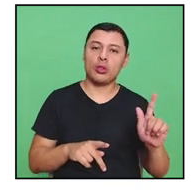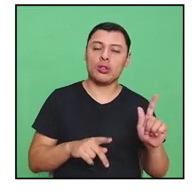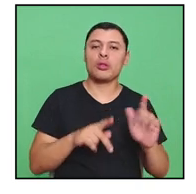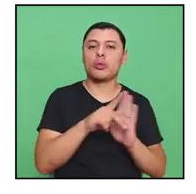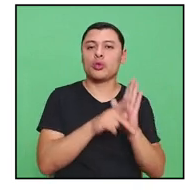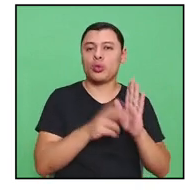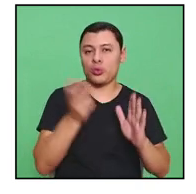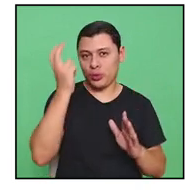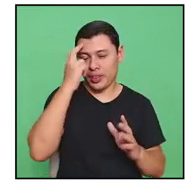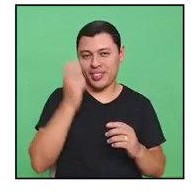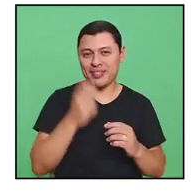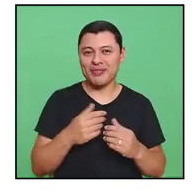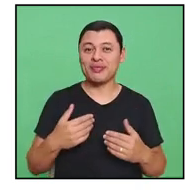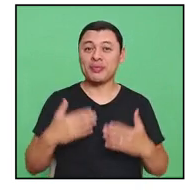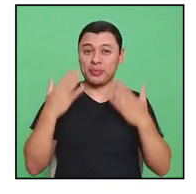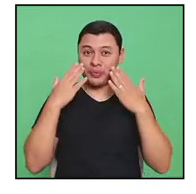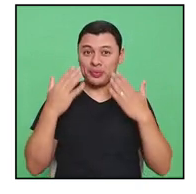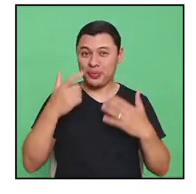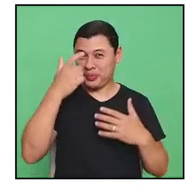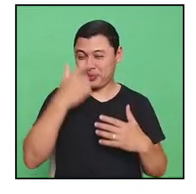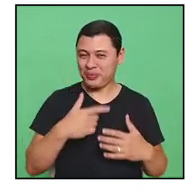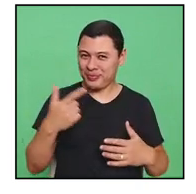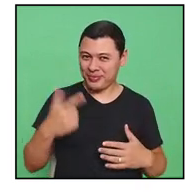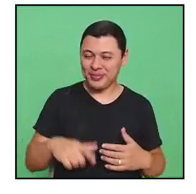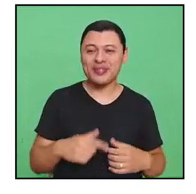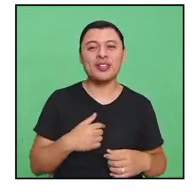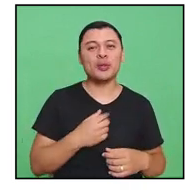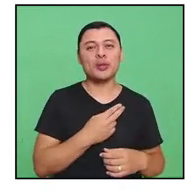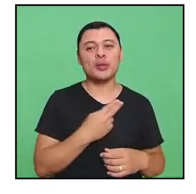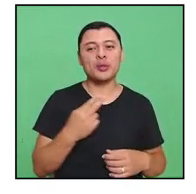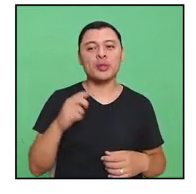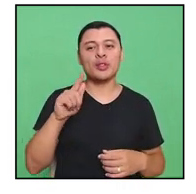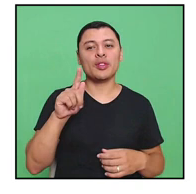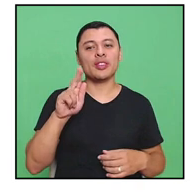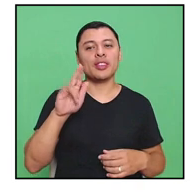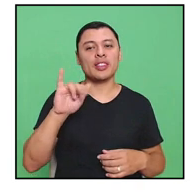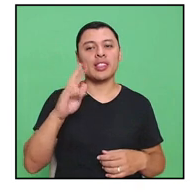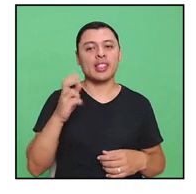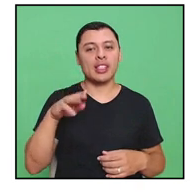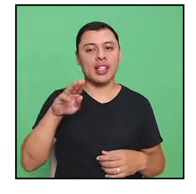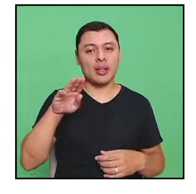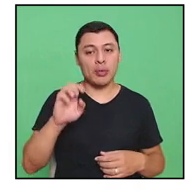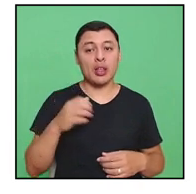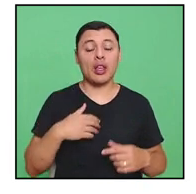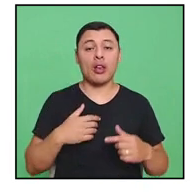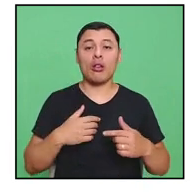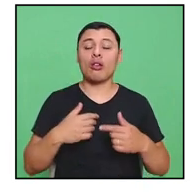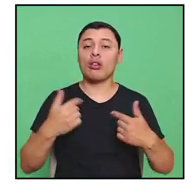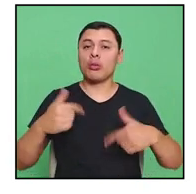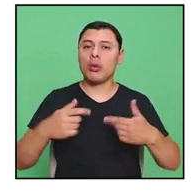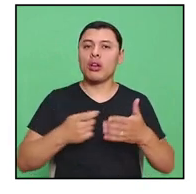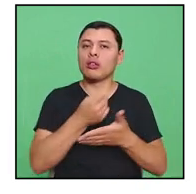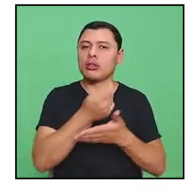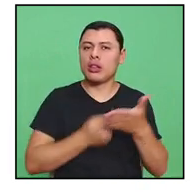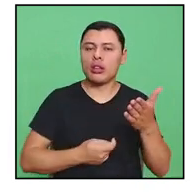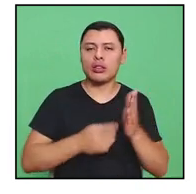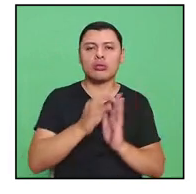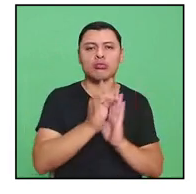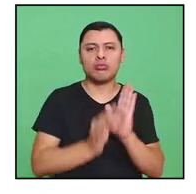Vou me apresentar, né, primeiro, né, de novo. Meu nome é Guilherme Teixeira, eu trabalho com texto, basicamente, né, trabalho